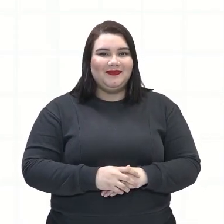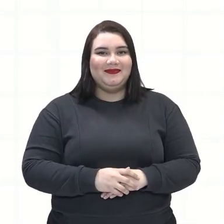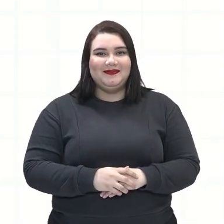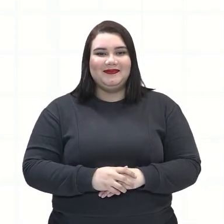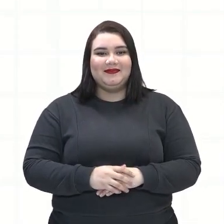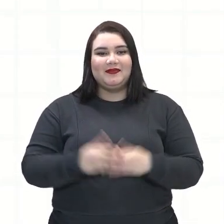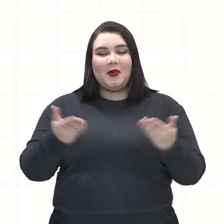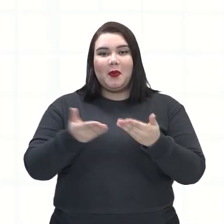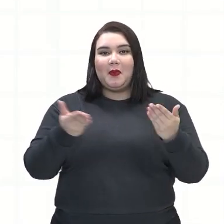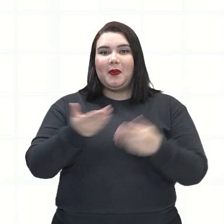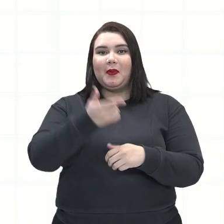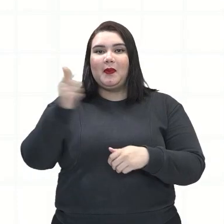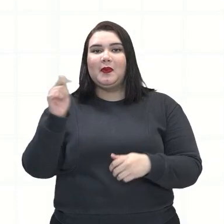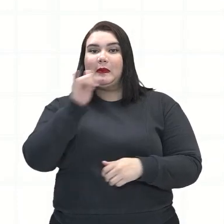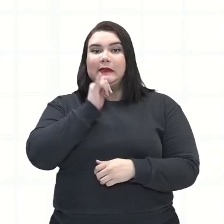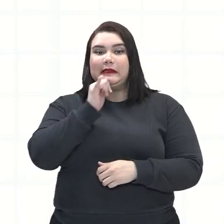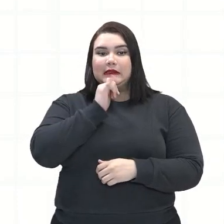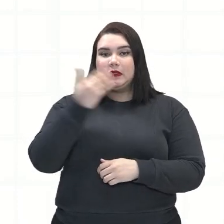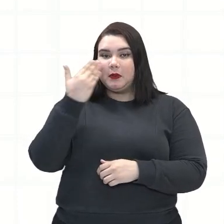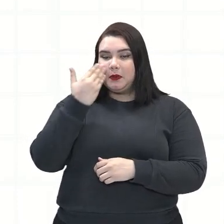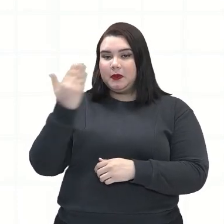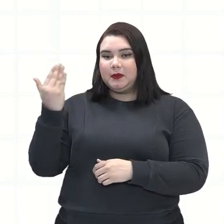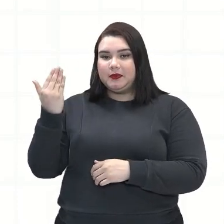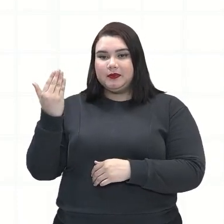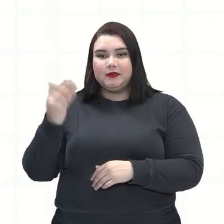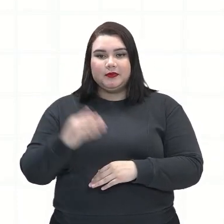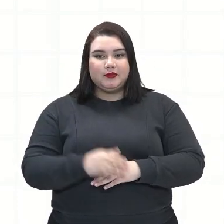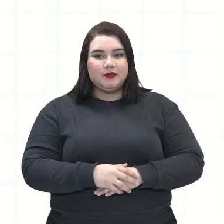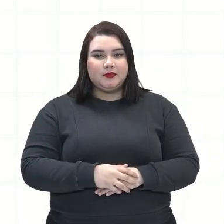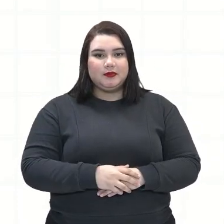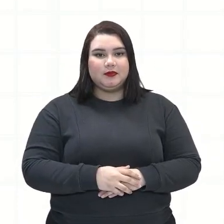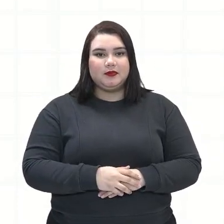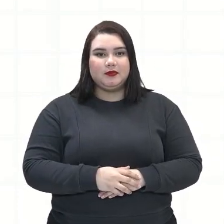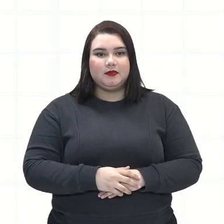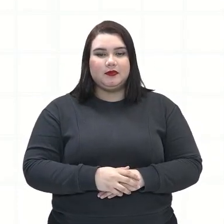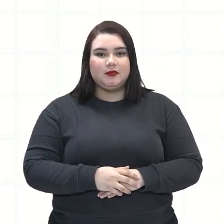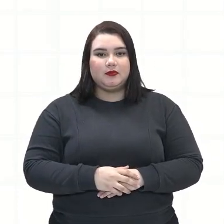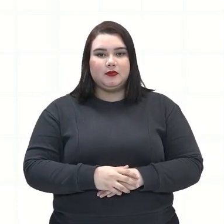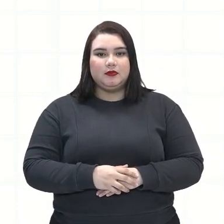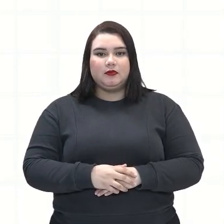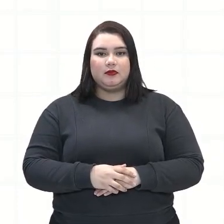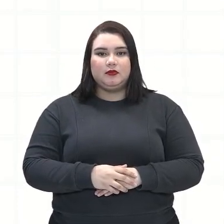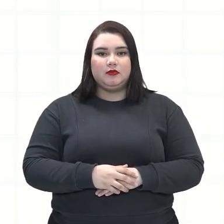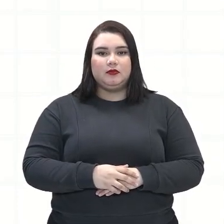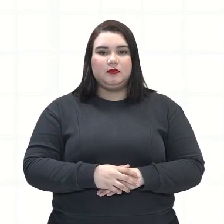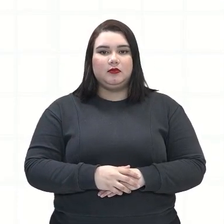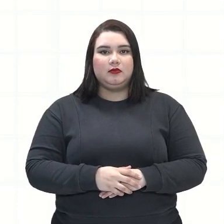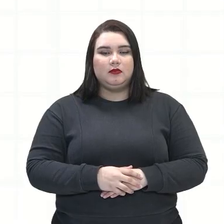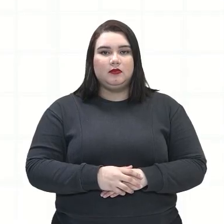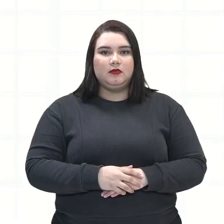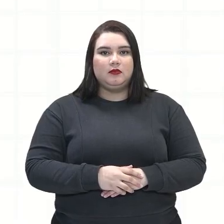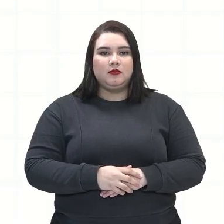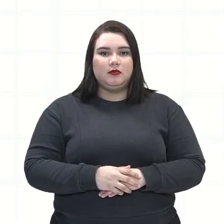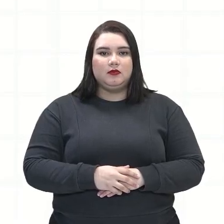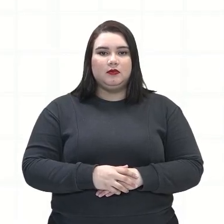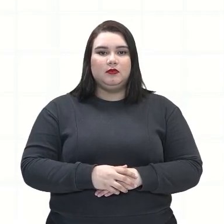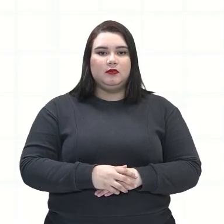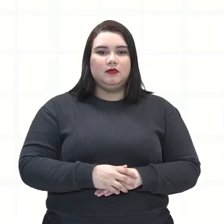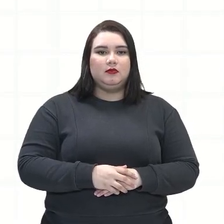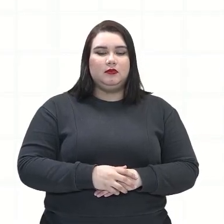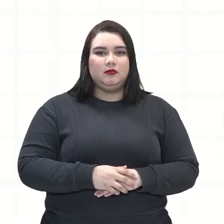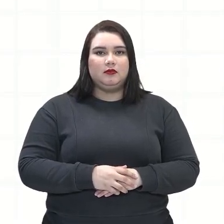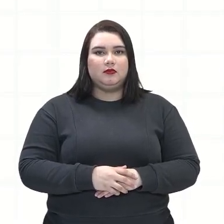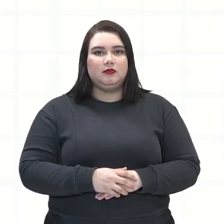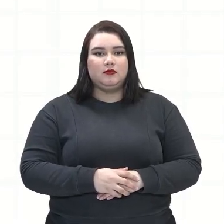example dos nossos uncountable nouns. I need 1 kilo of flour to bake a cake. Então,